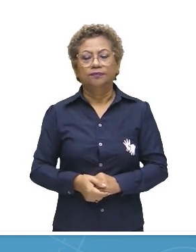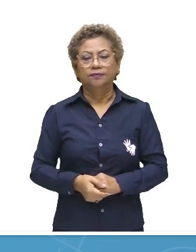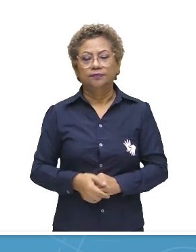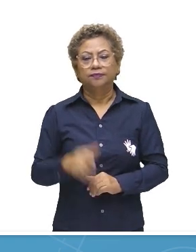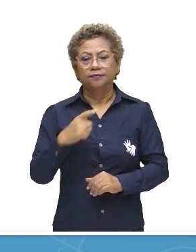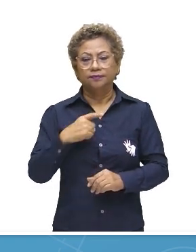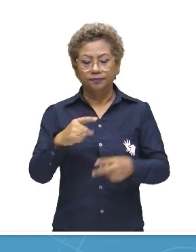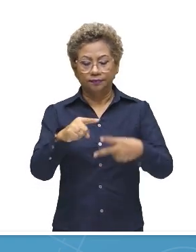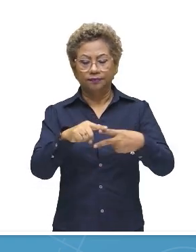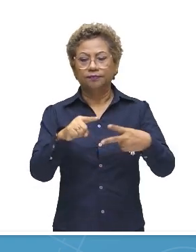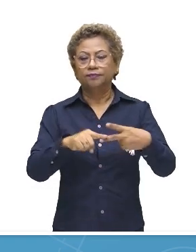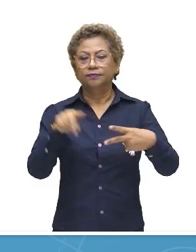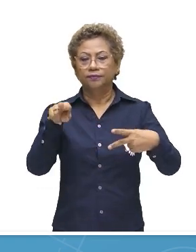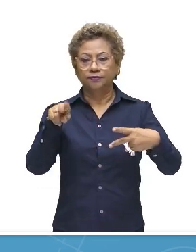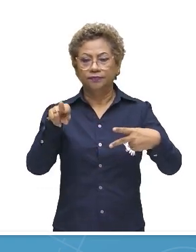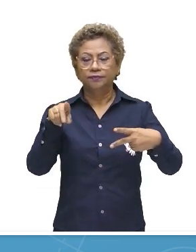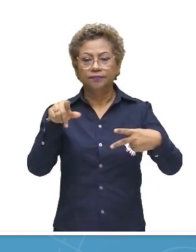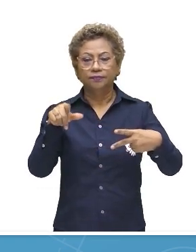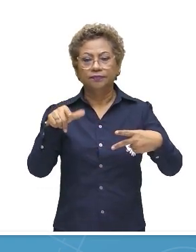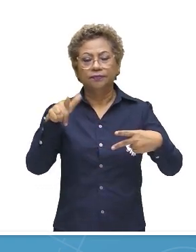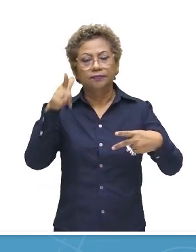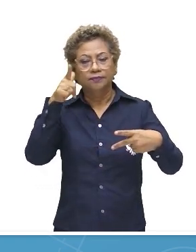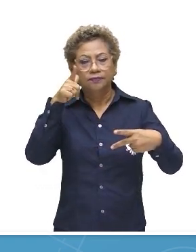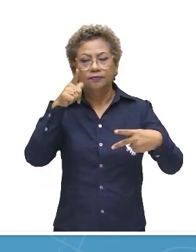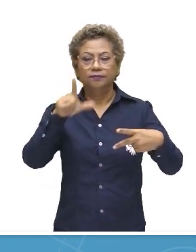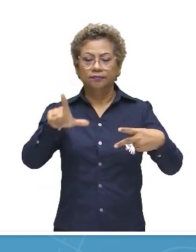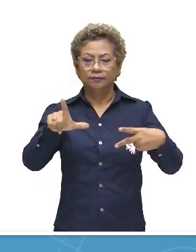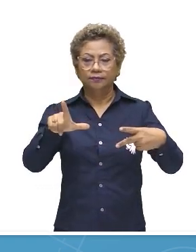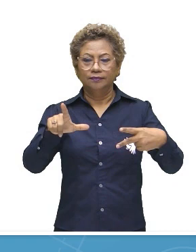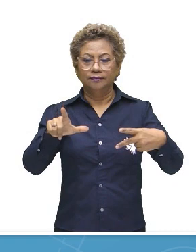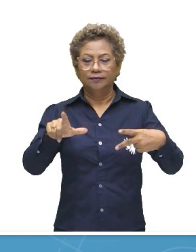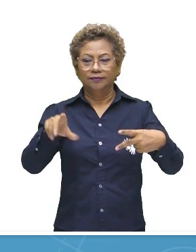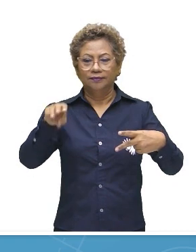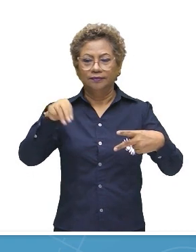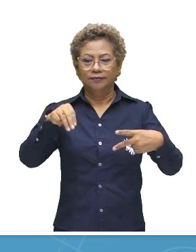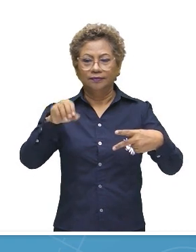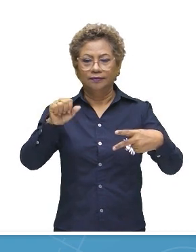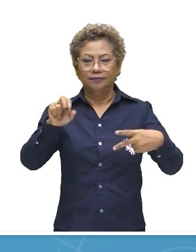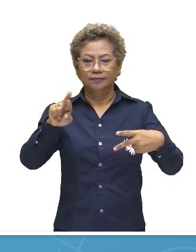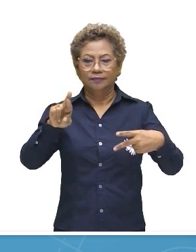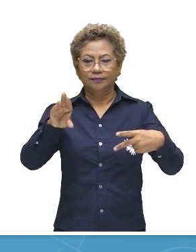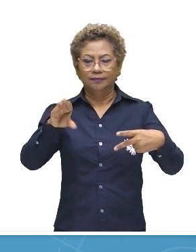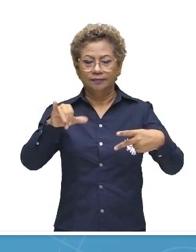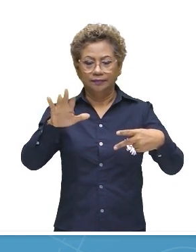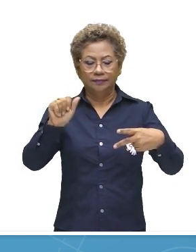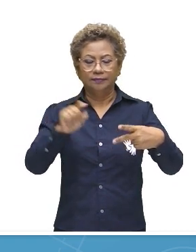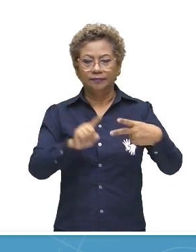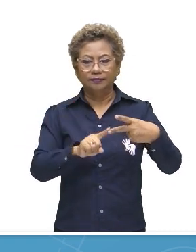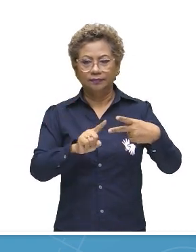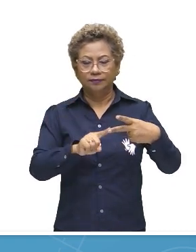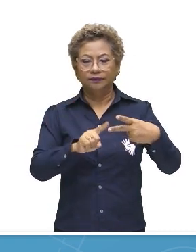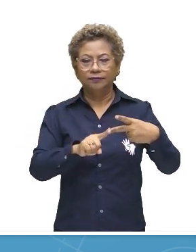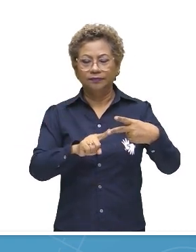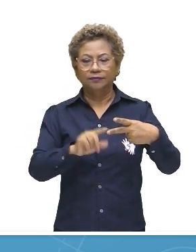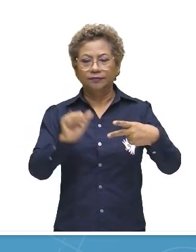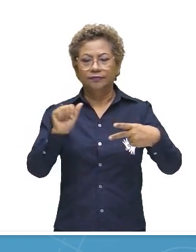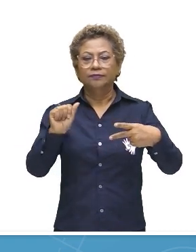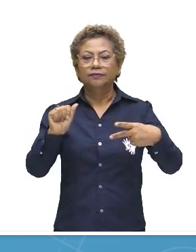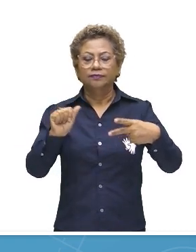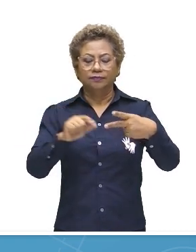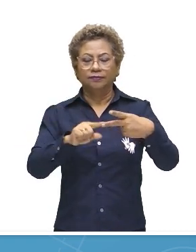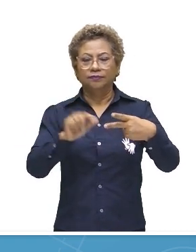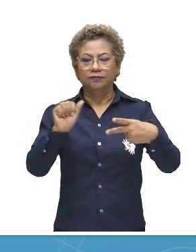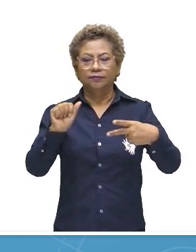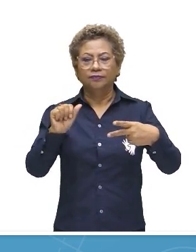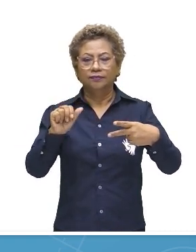O André havia recebido R$24, né? E a Márcia e o Anderson receberam